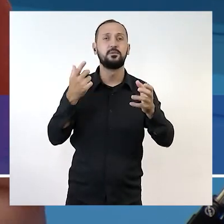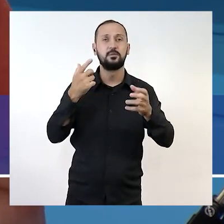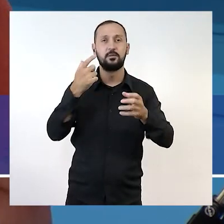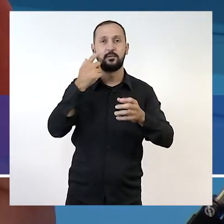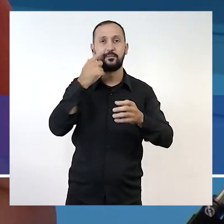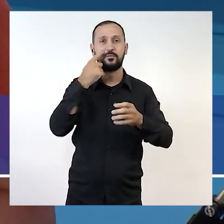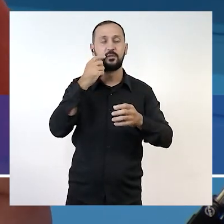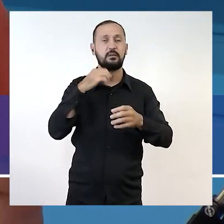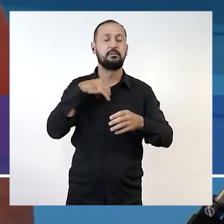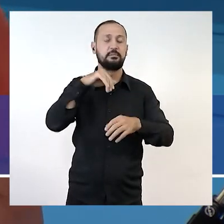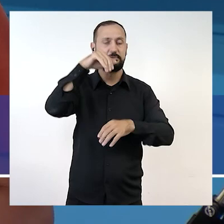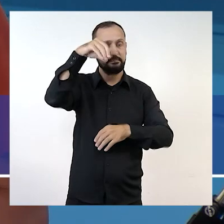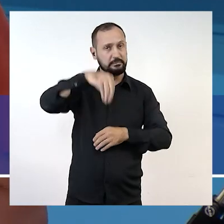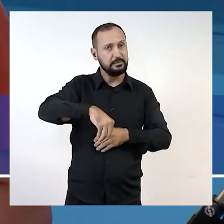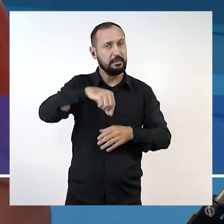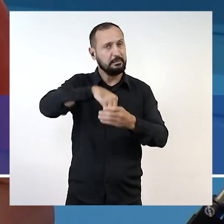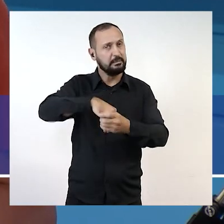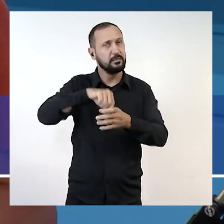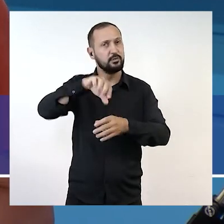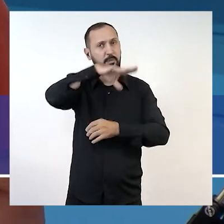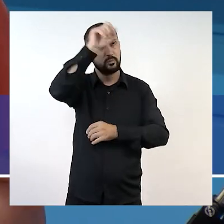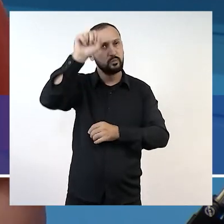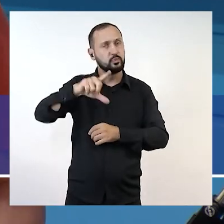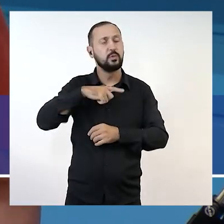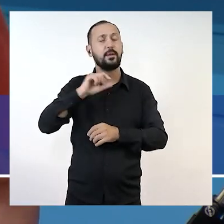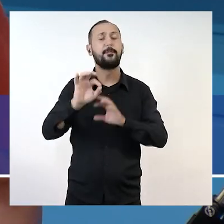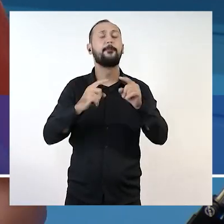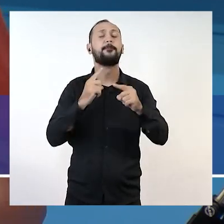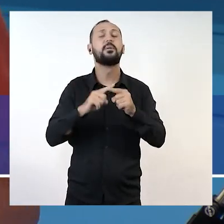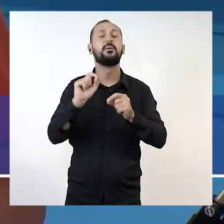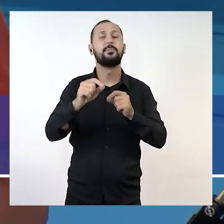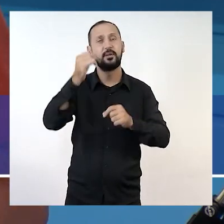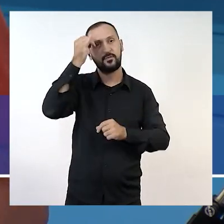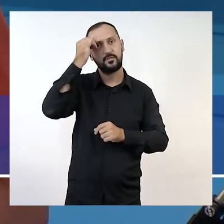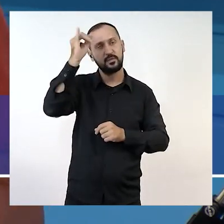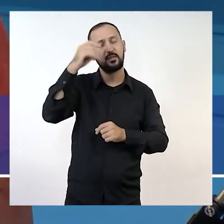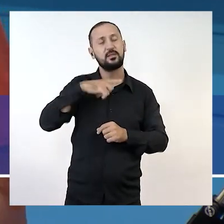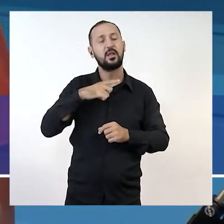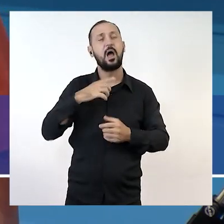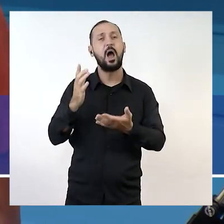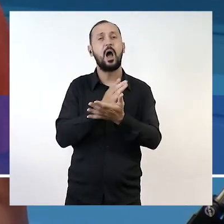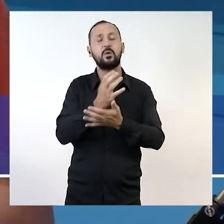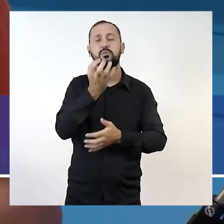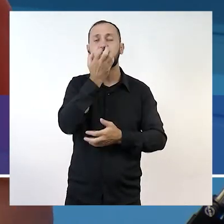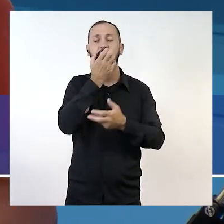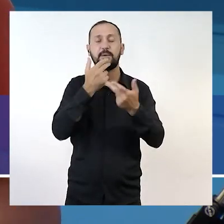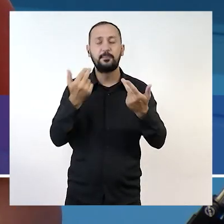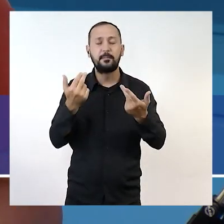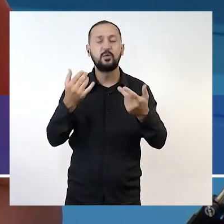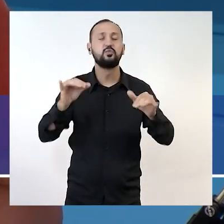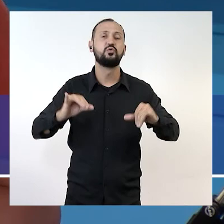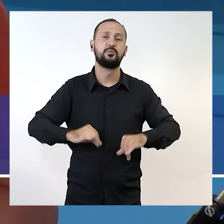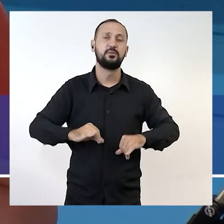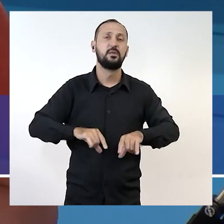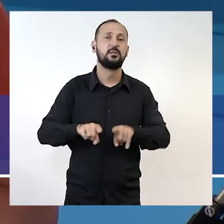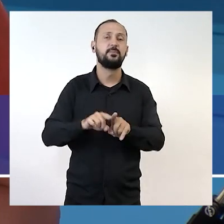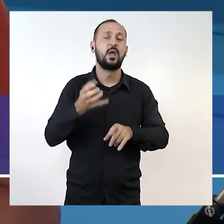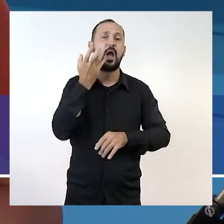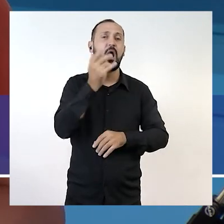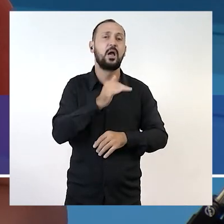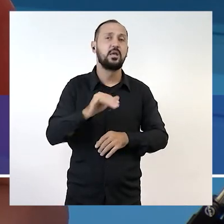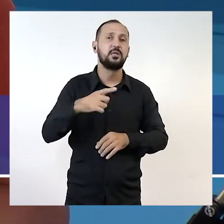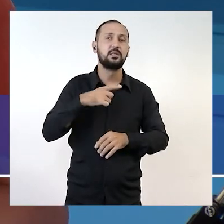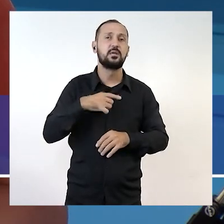pirotécnicos com estampido em todo o Mato Grosso do Sul. A medida é para evitar o sofrimento de animais e de crianças